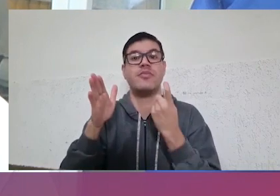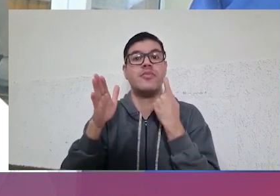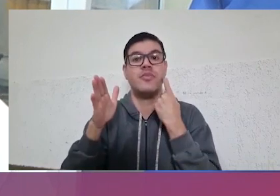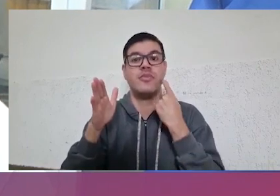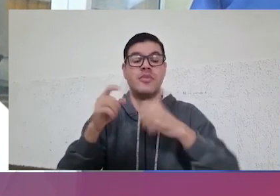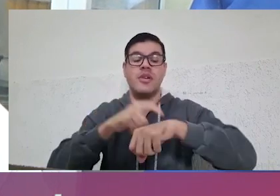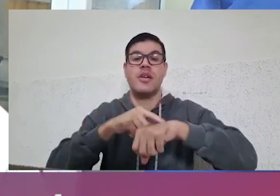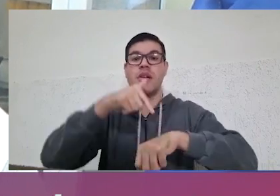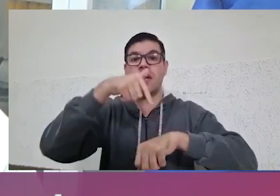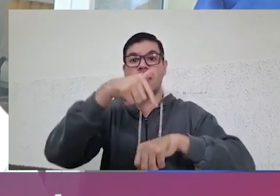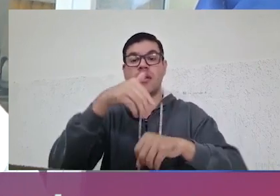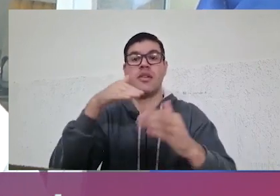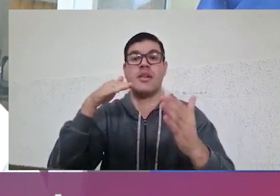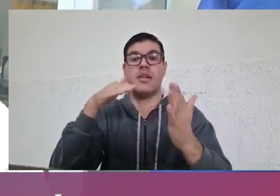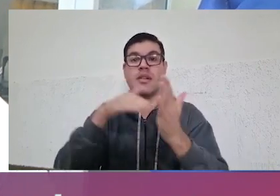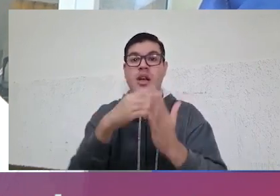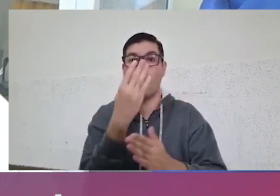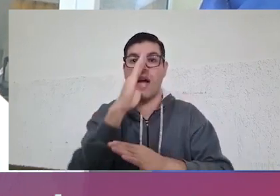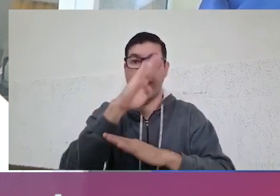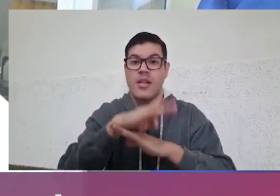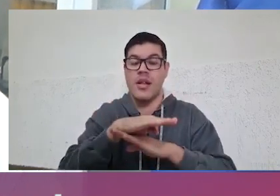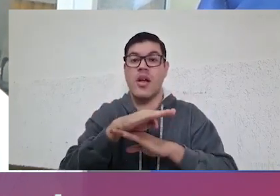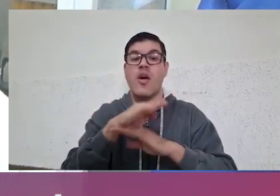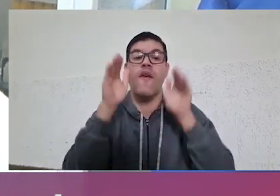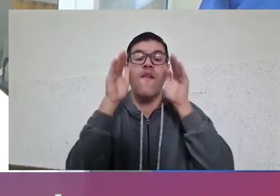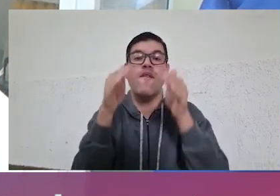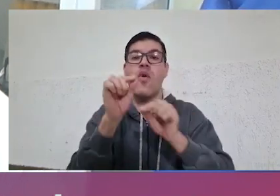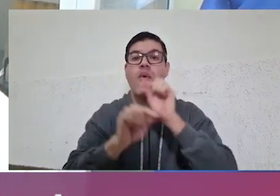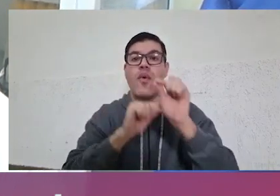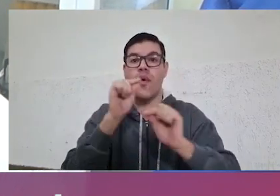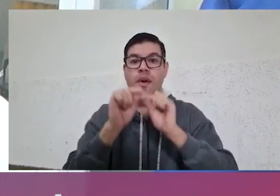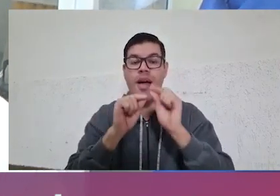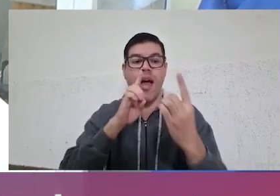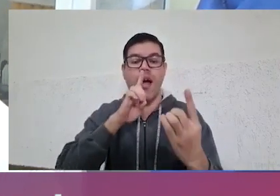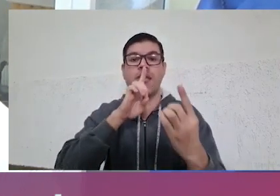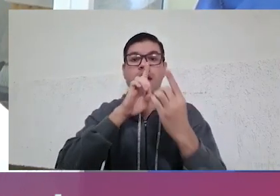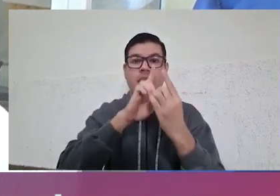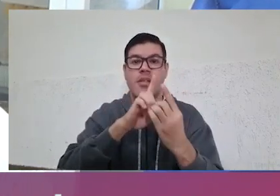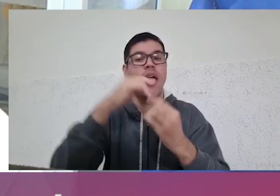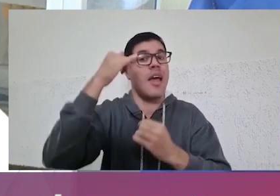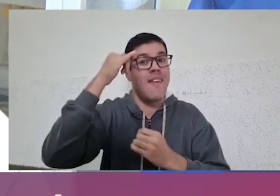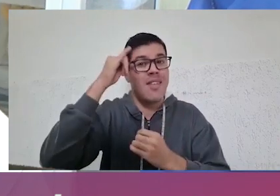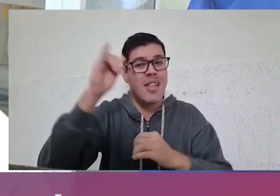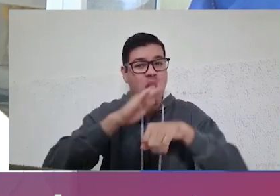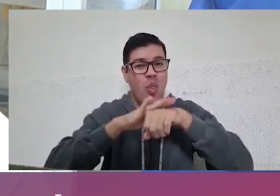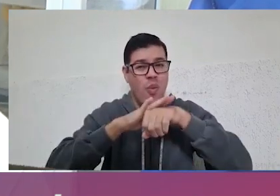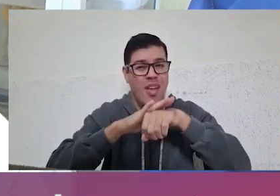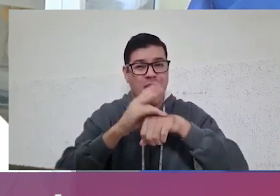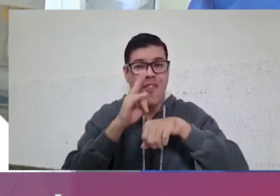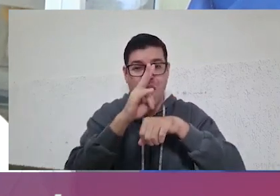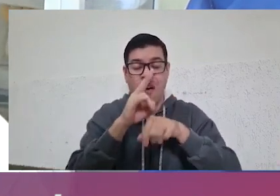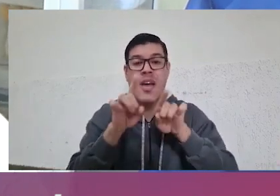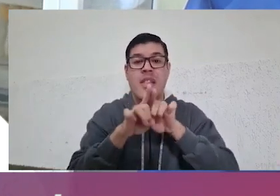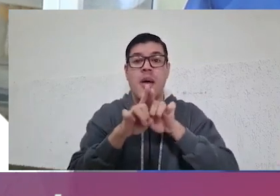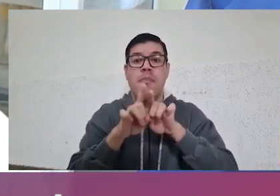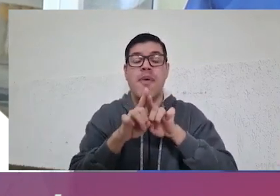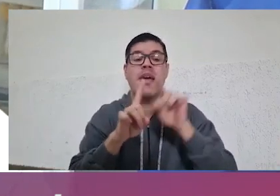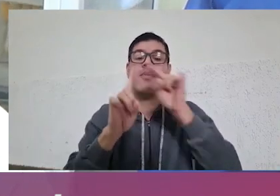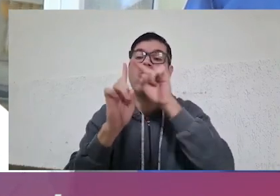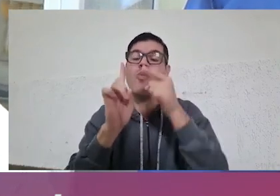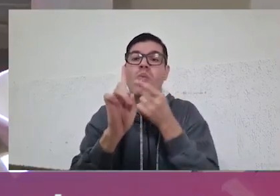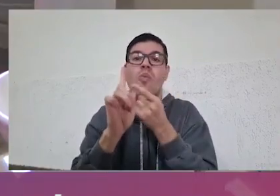segunda a sexta das sete às quatro da tarde o foco é priorizar o atendimento à prevenção tratamento